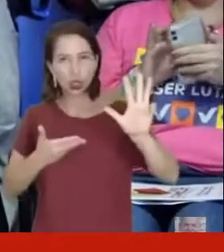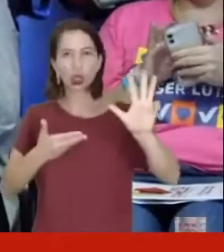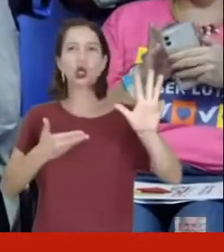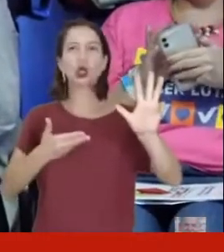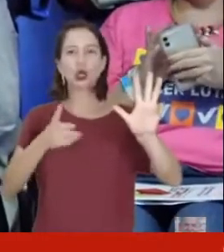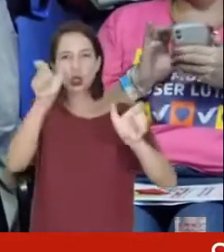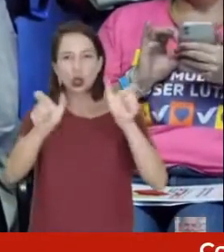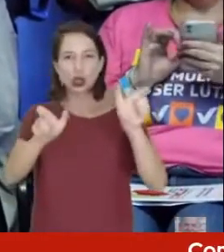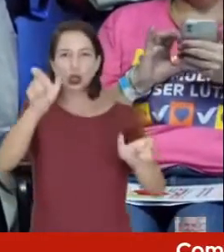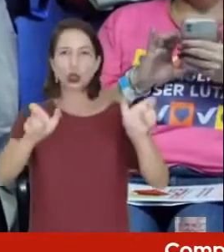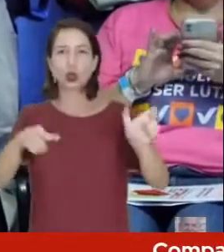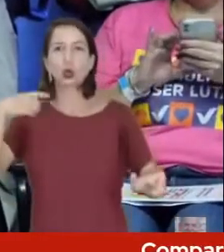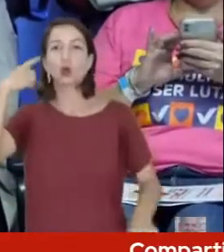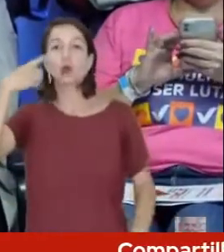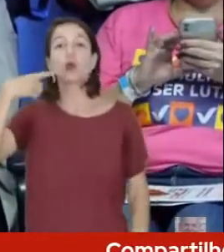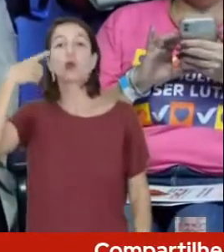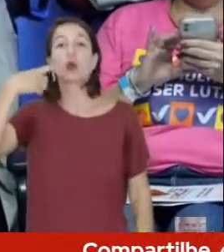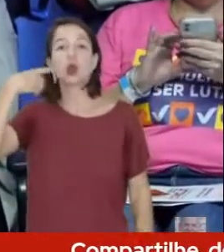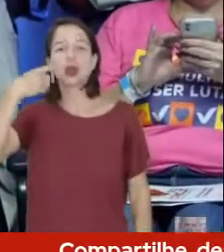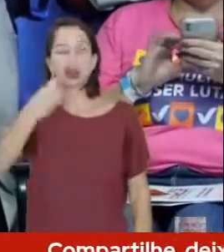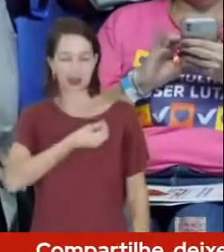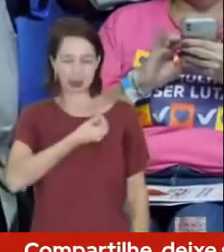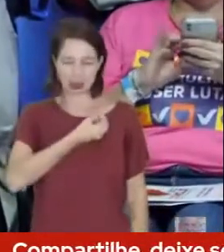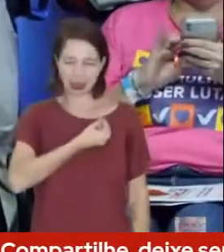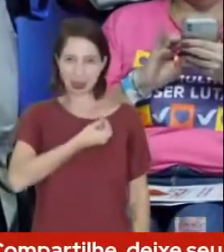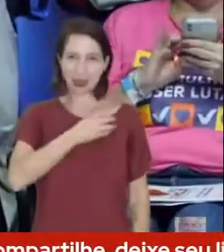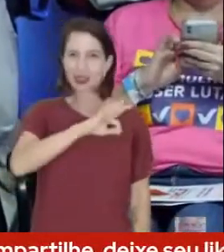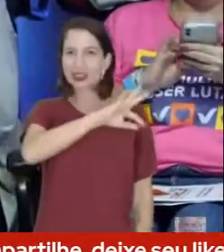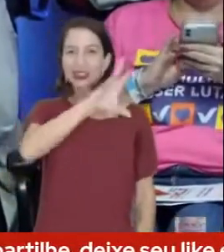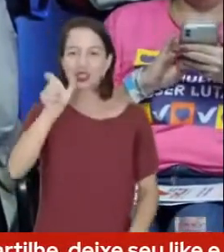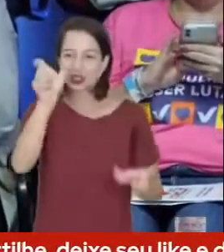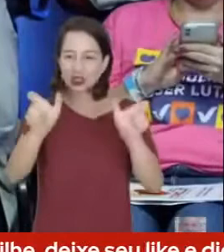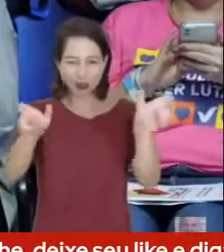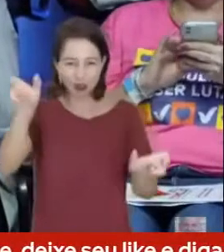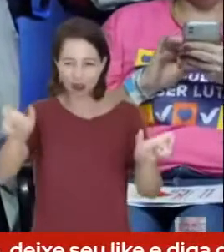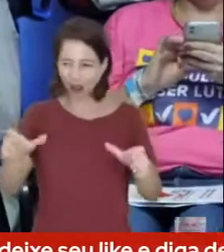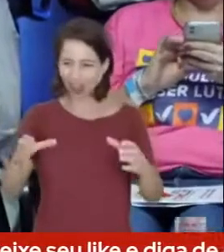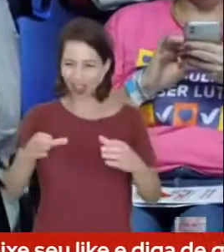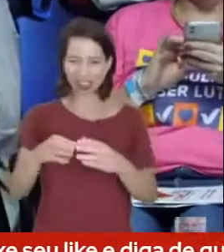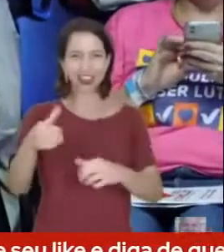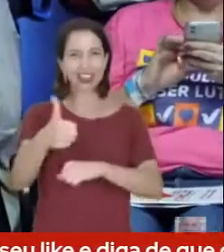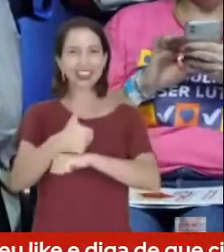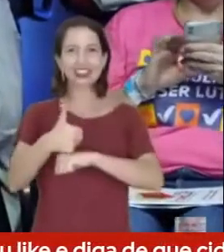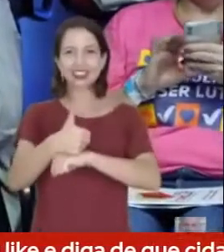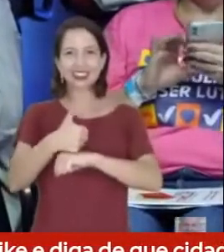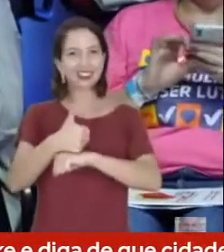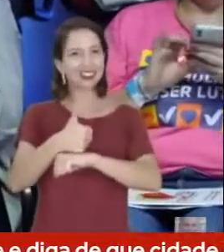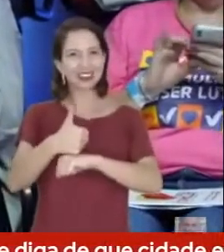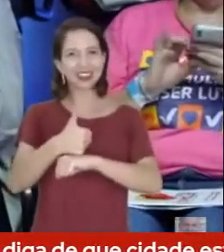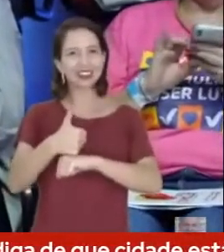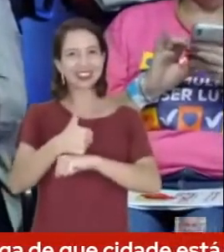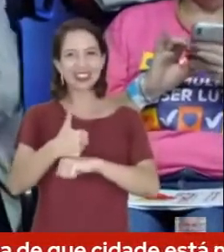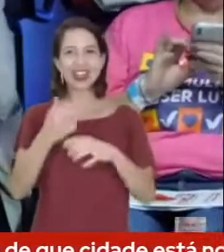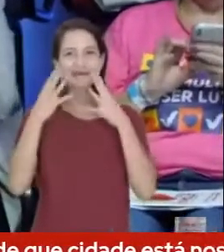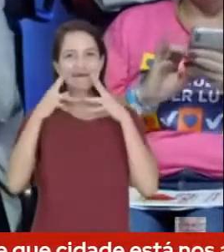nos prestigiando nessa festa maravilhosa. Kátia, é você.